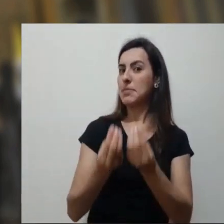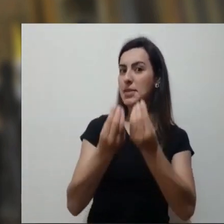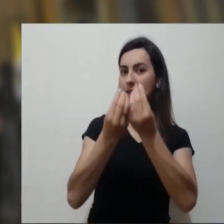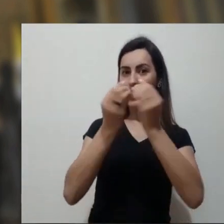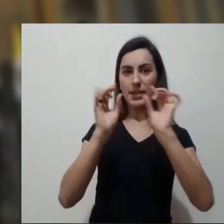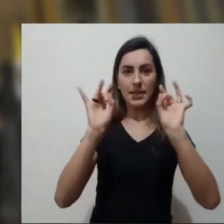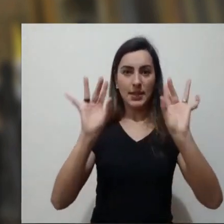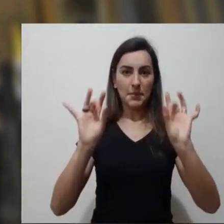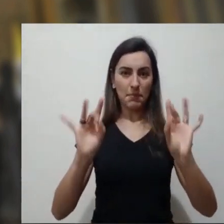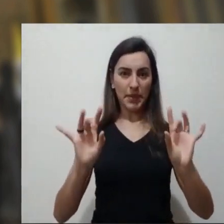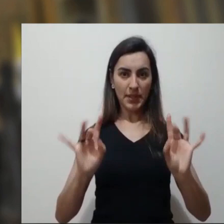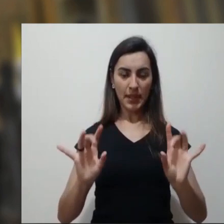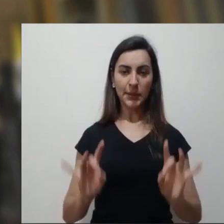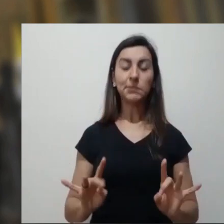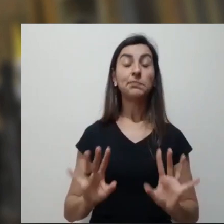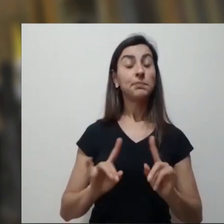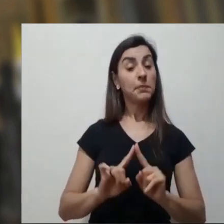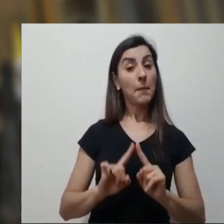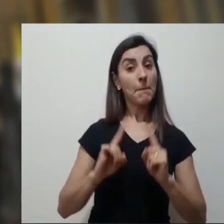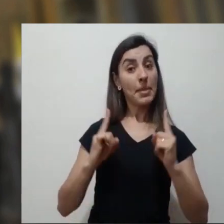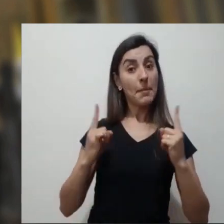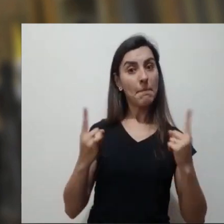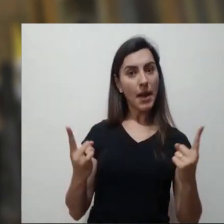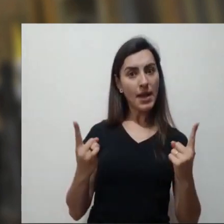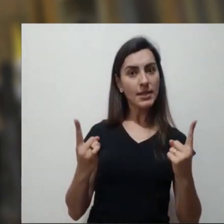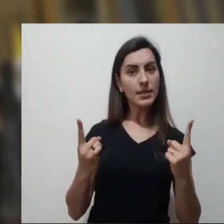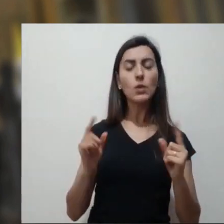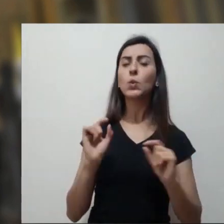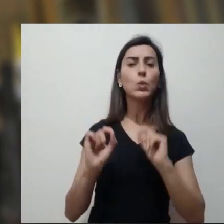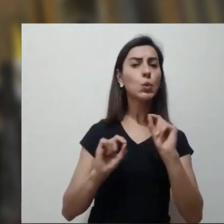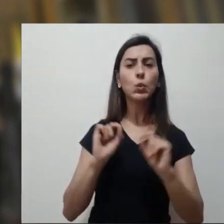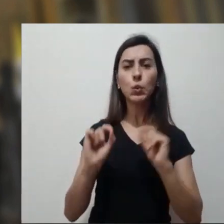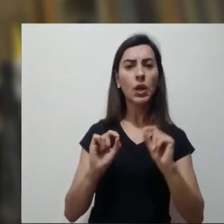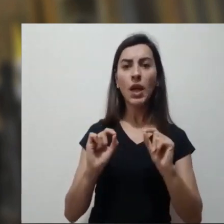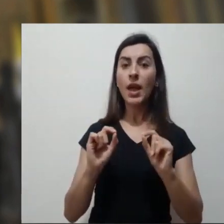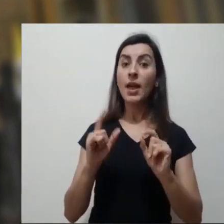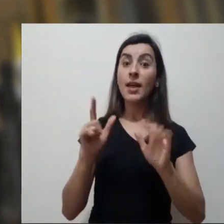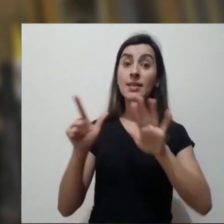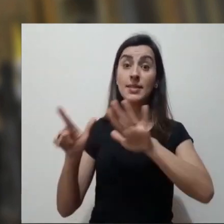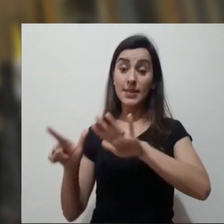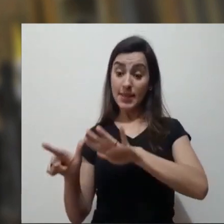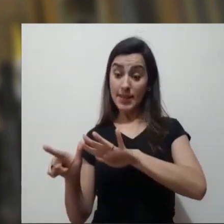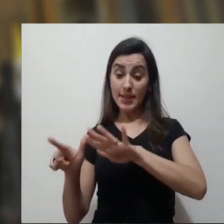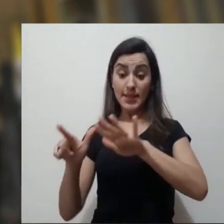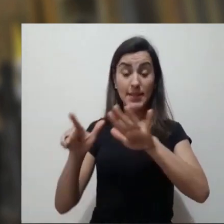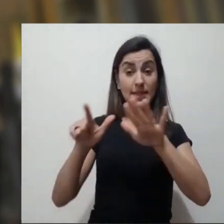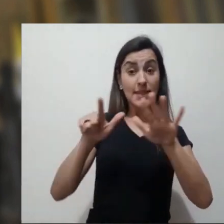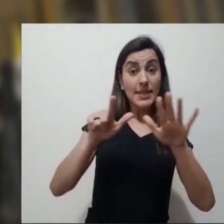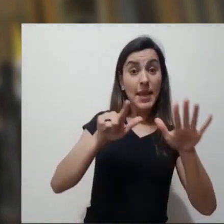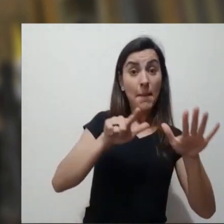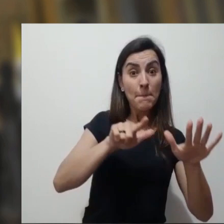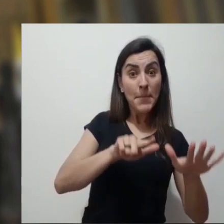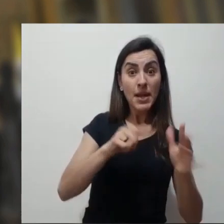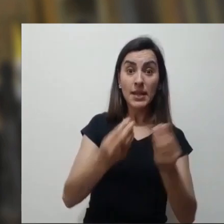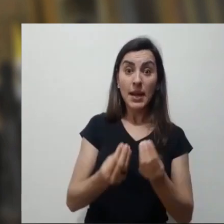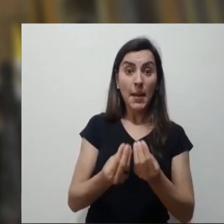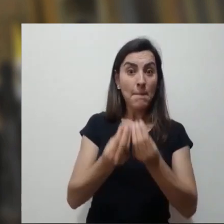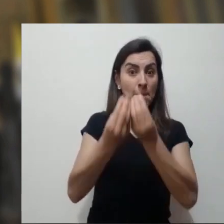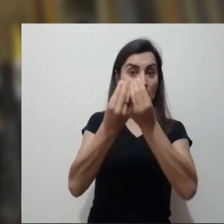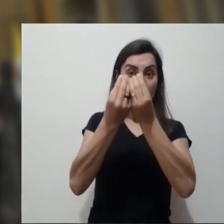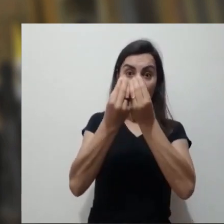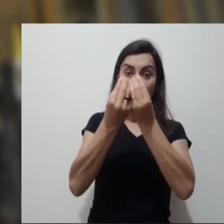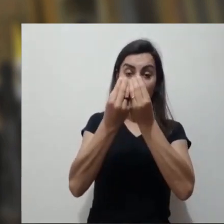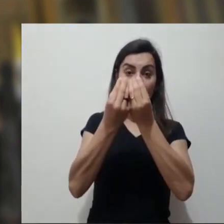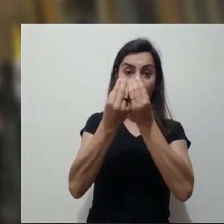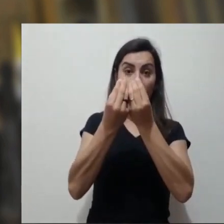solenidades. Porém, com uma grande exceção, nós não rezamos, nós não cantamos este hino no